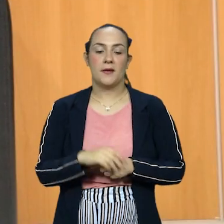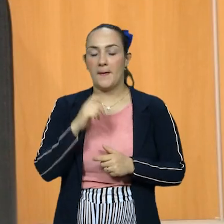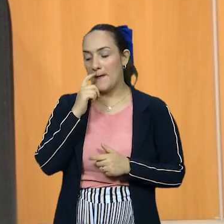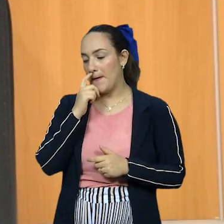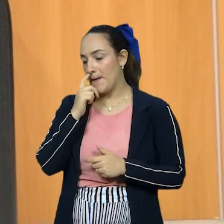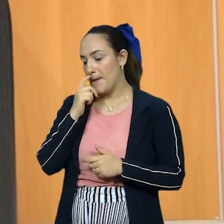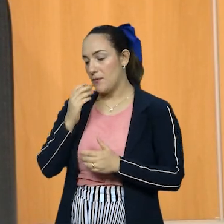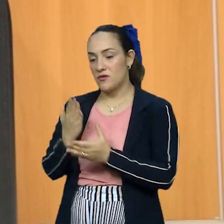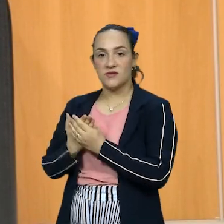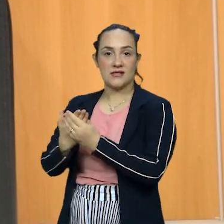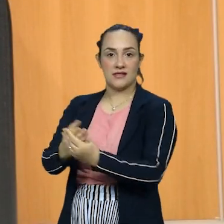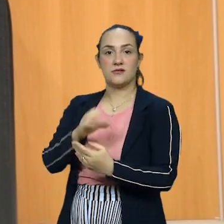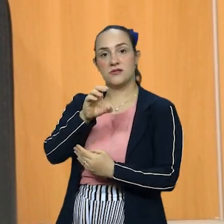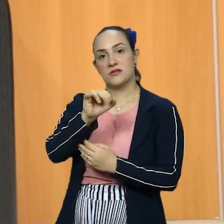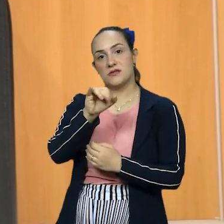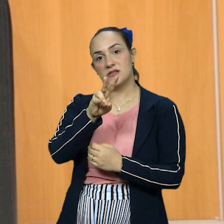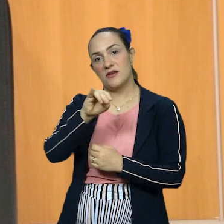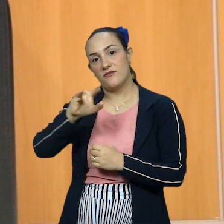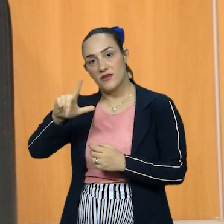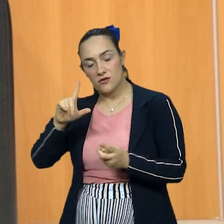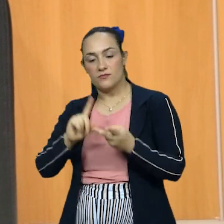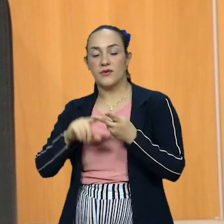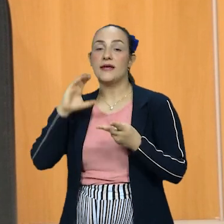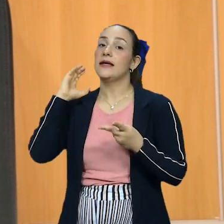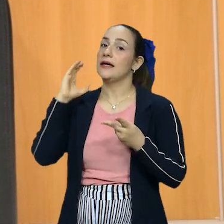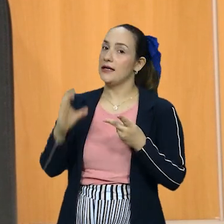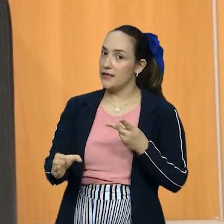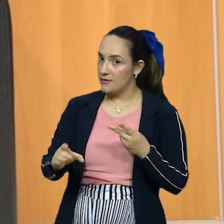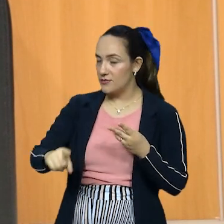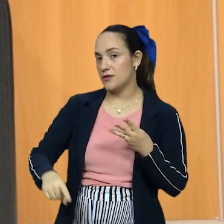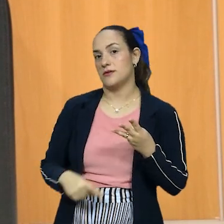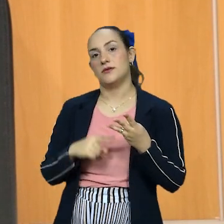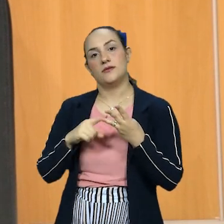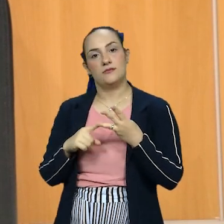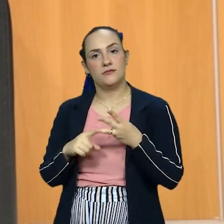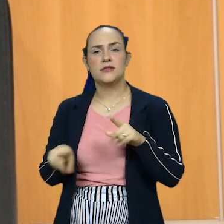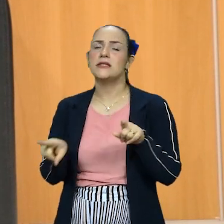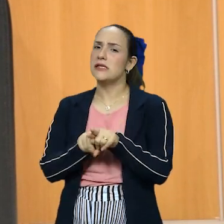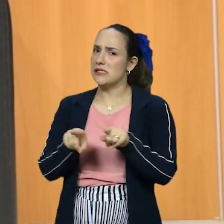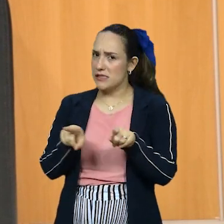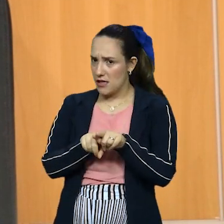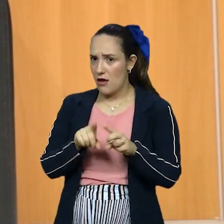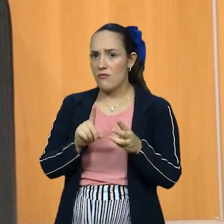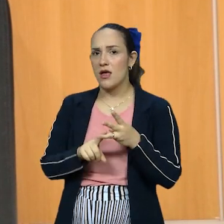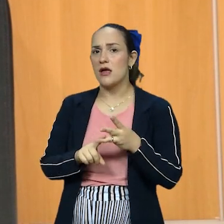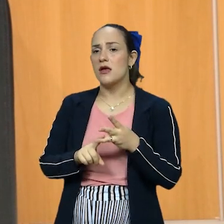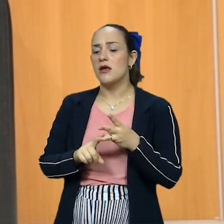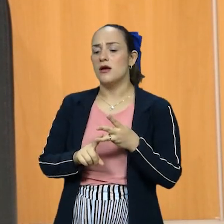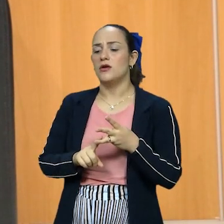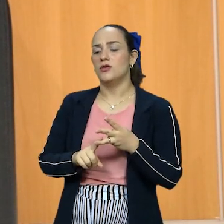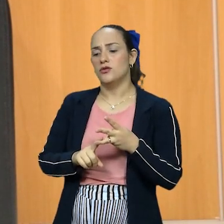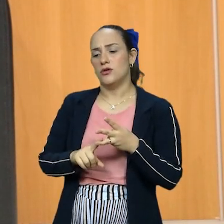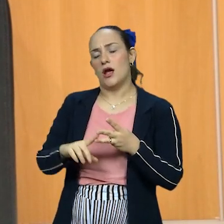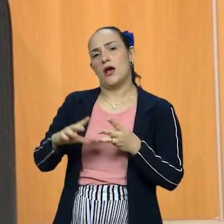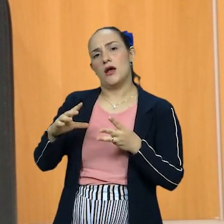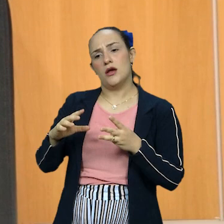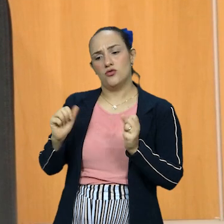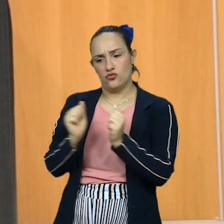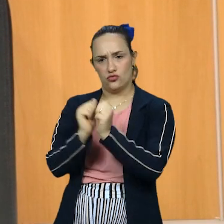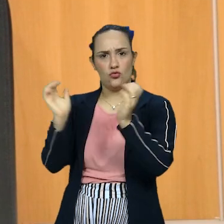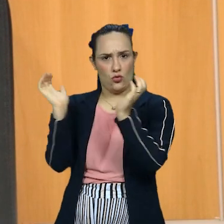ela julga ações cíveis, ações criminais, e ela também julga